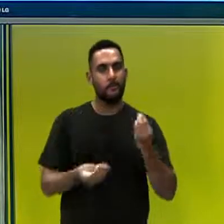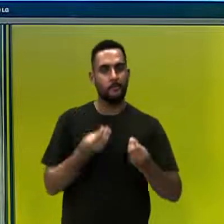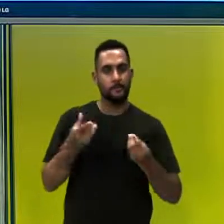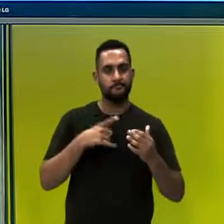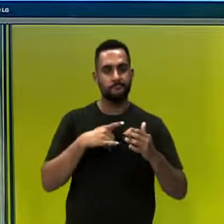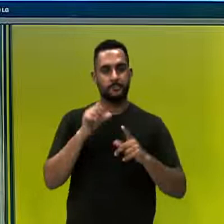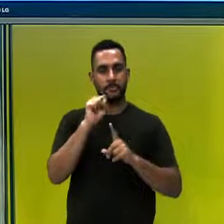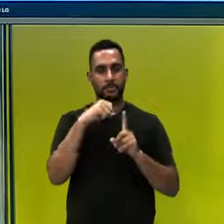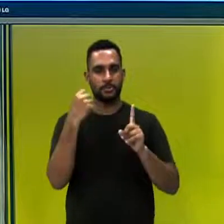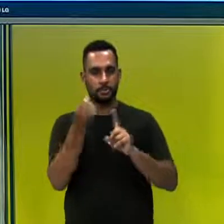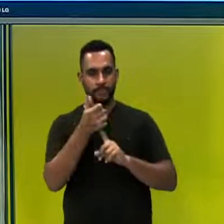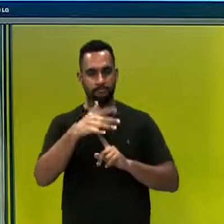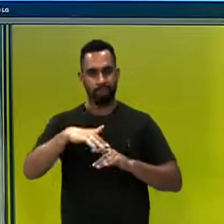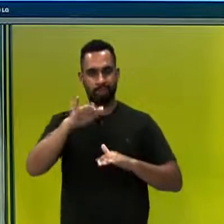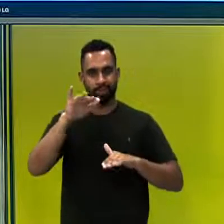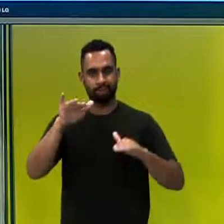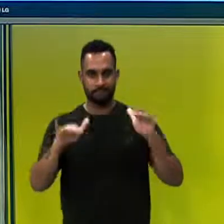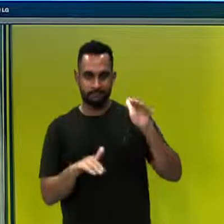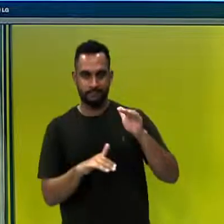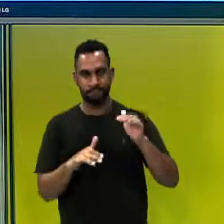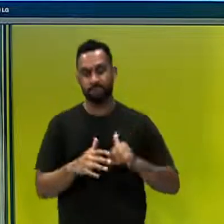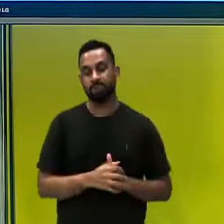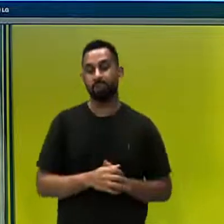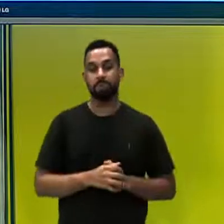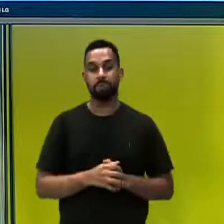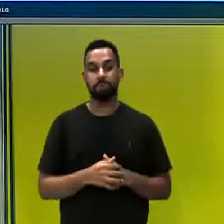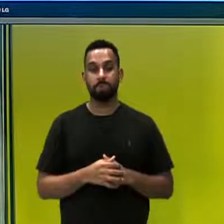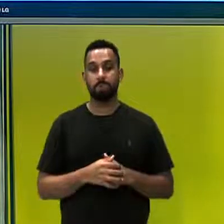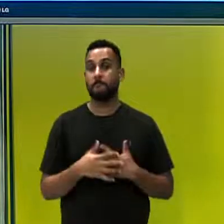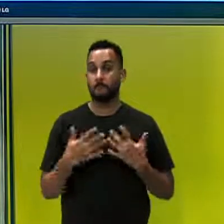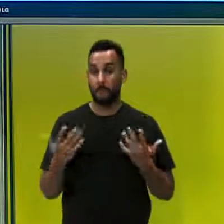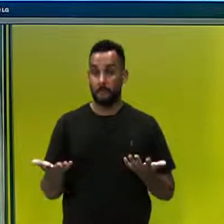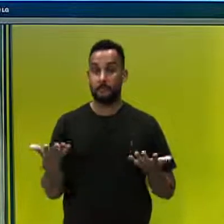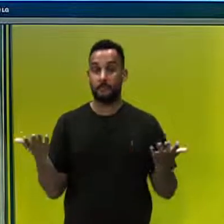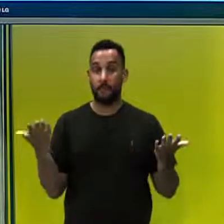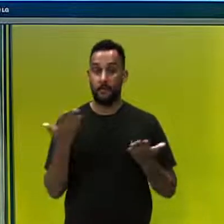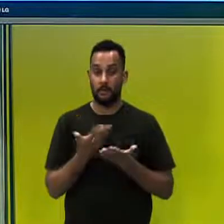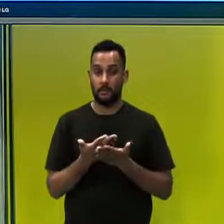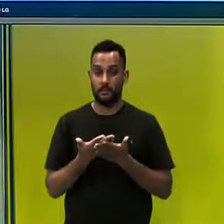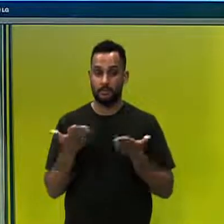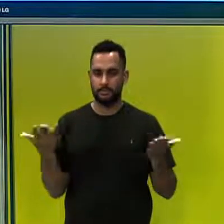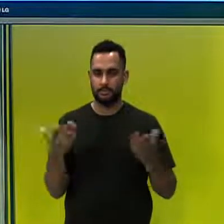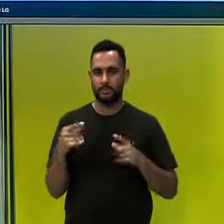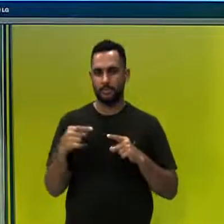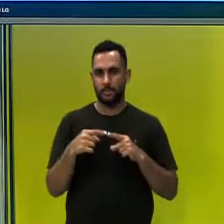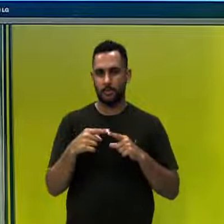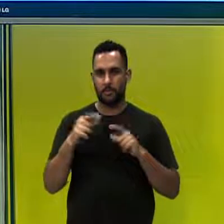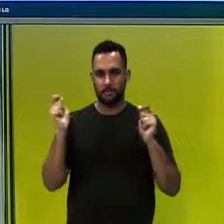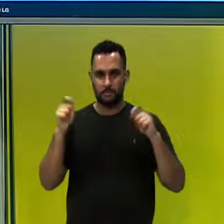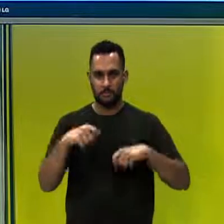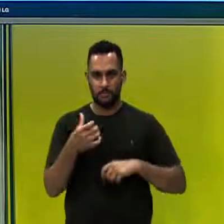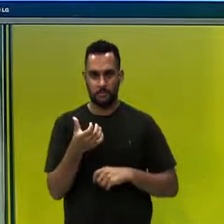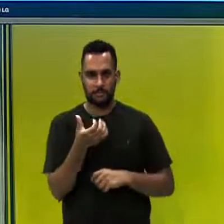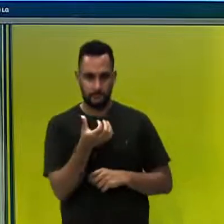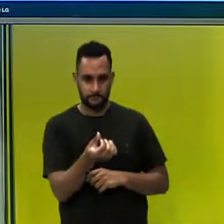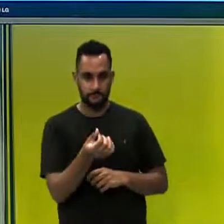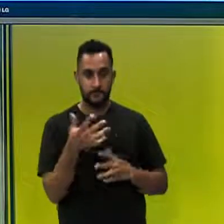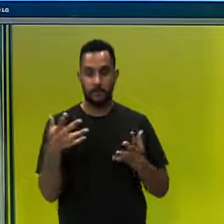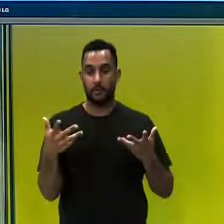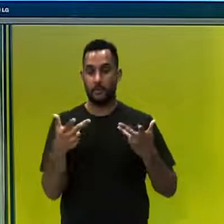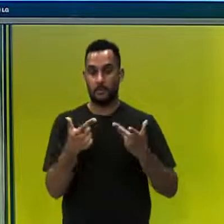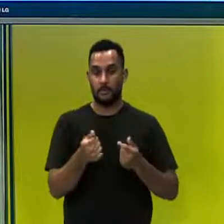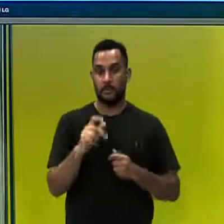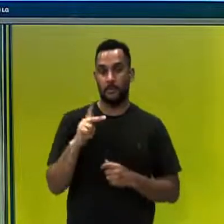desigualdades socioespaciais. Então vamos lá. A aula de hoje está de acordo com a competência 6 e a